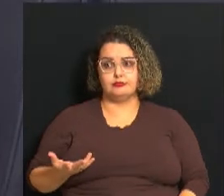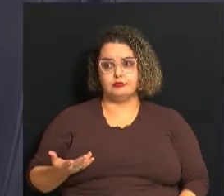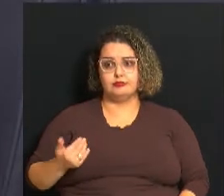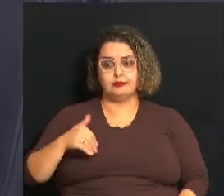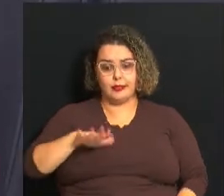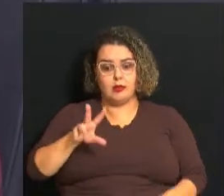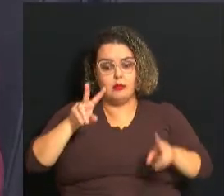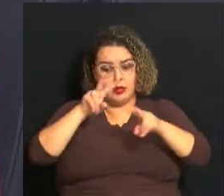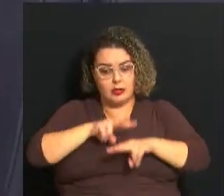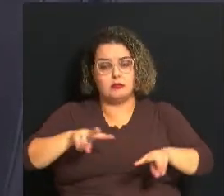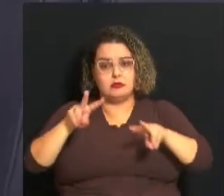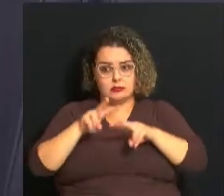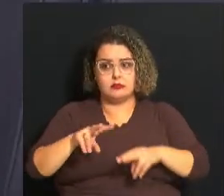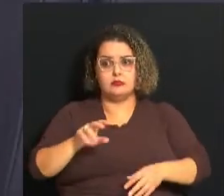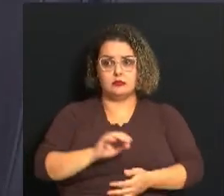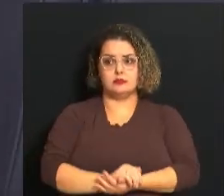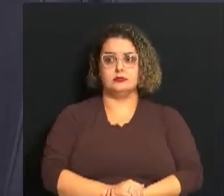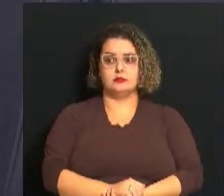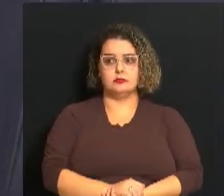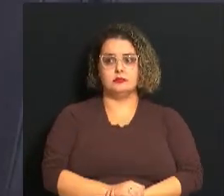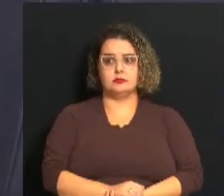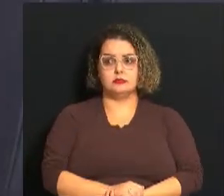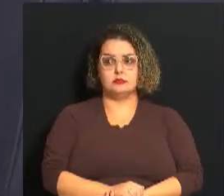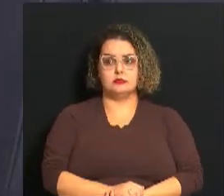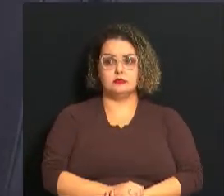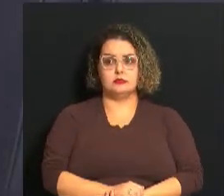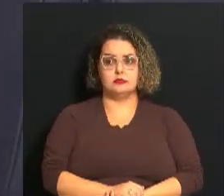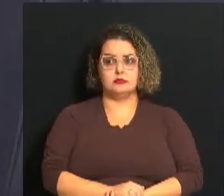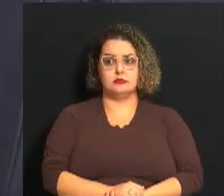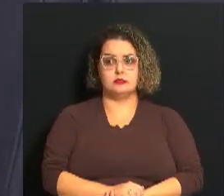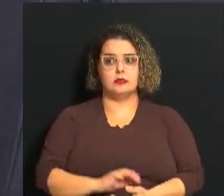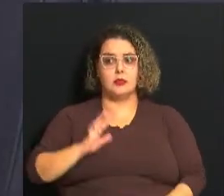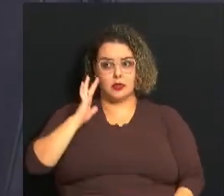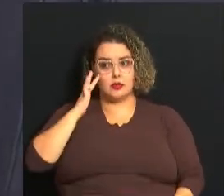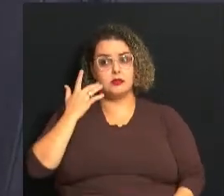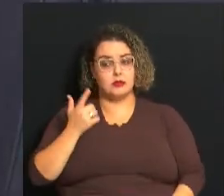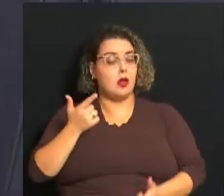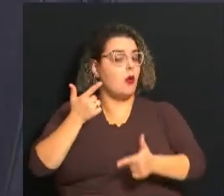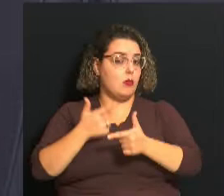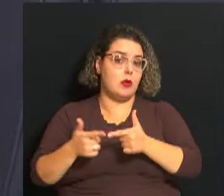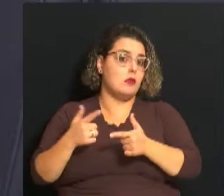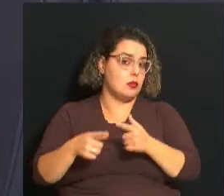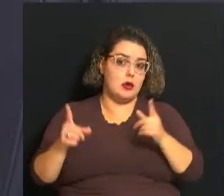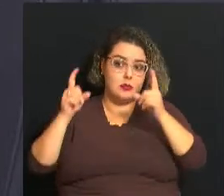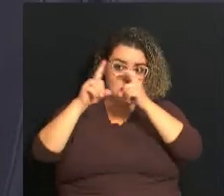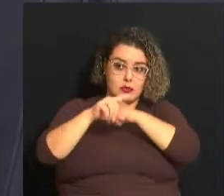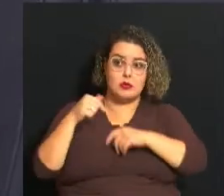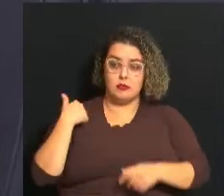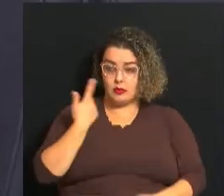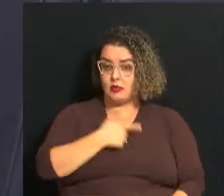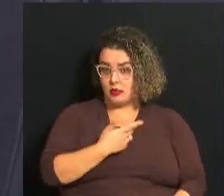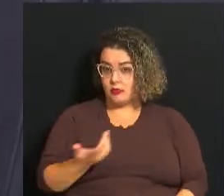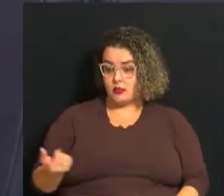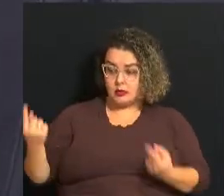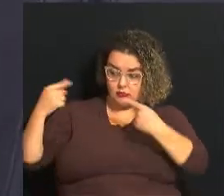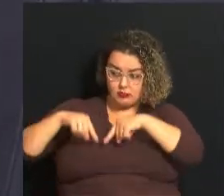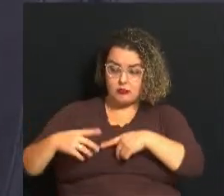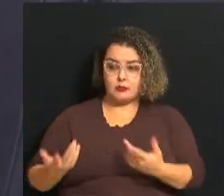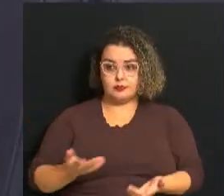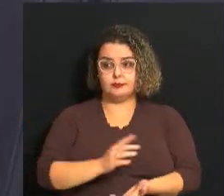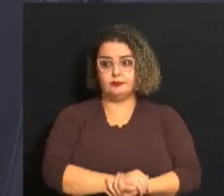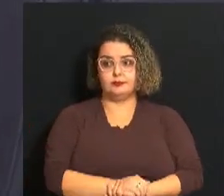elemento que ele daqueles esse acho que é um grande um grande problema um grande desafio para nós aqui alguns